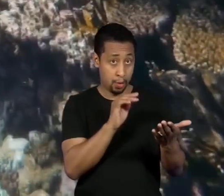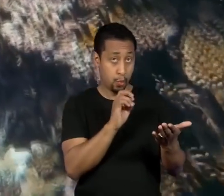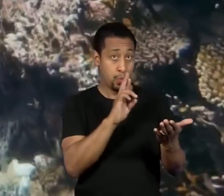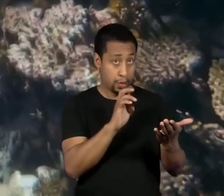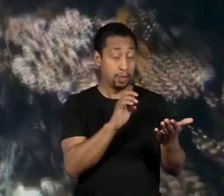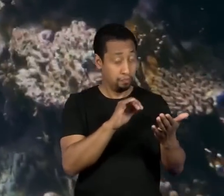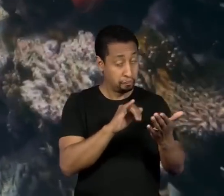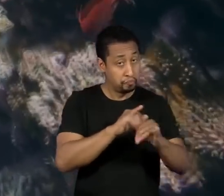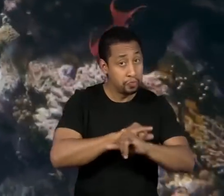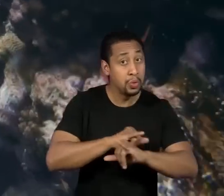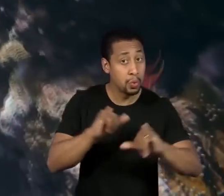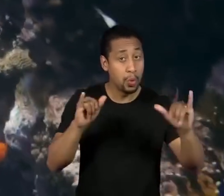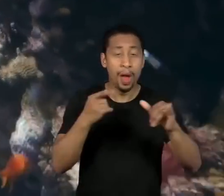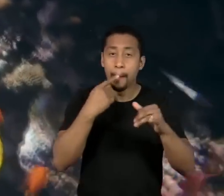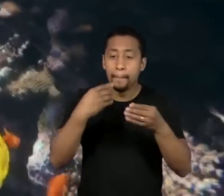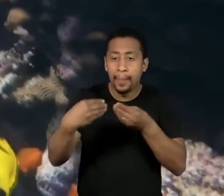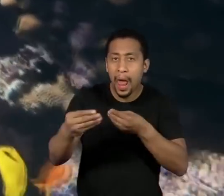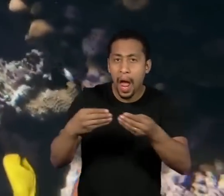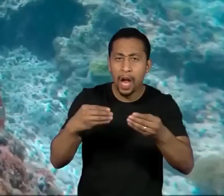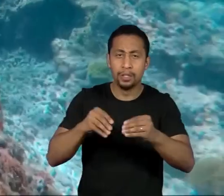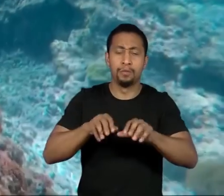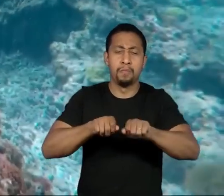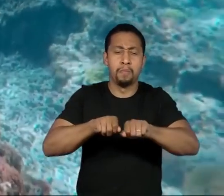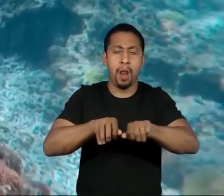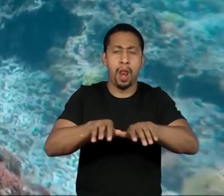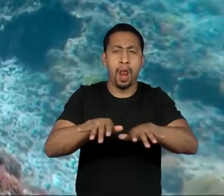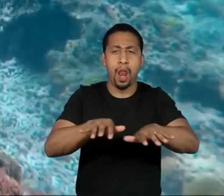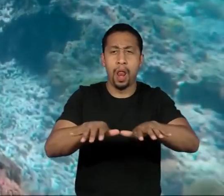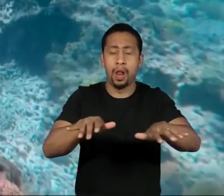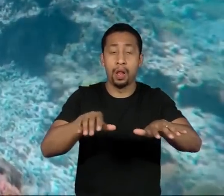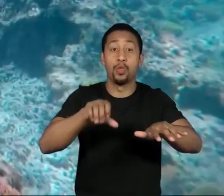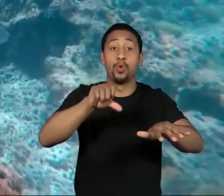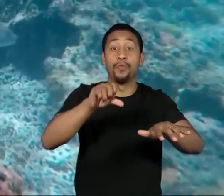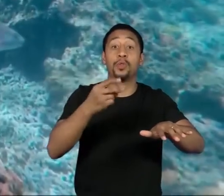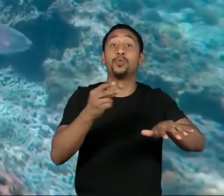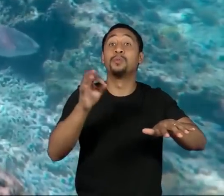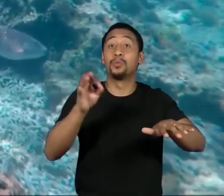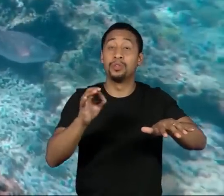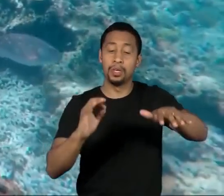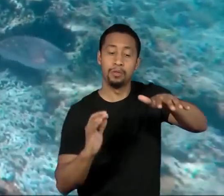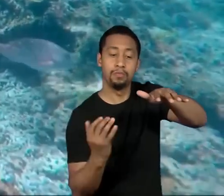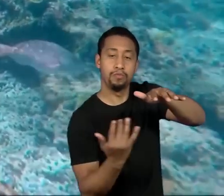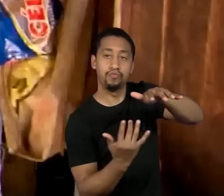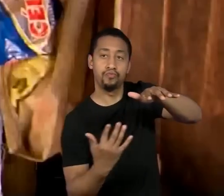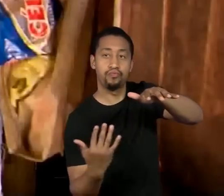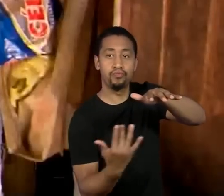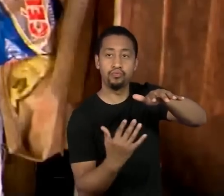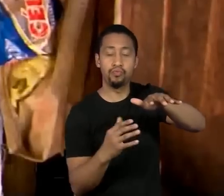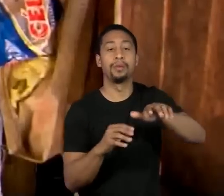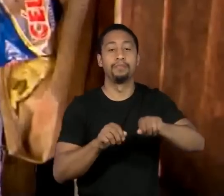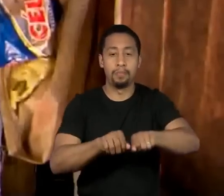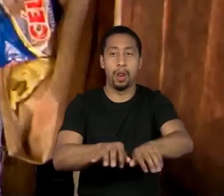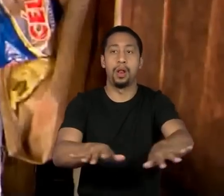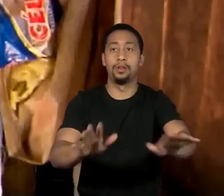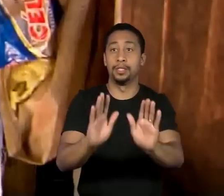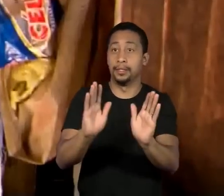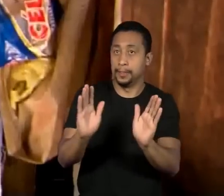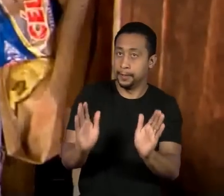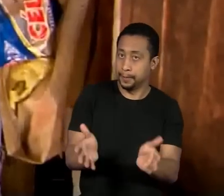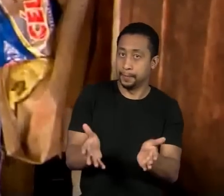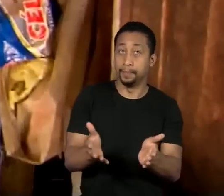já atinge cerca de 92% dos recifes de corais do planeta. Um